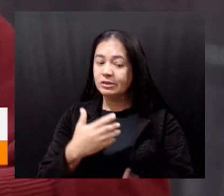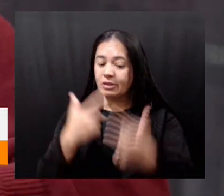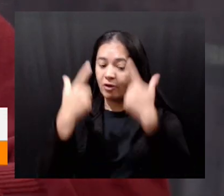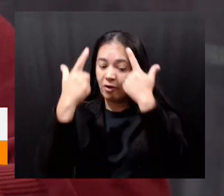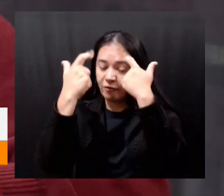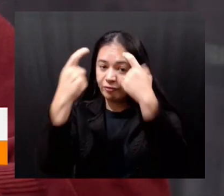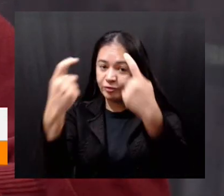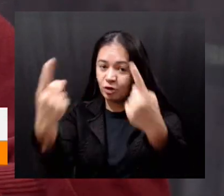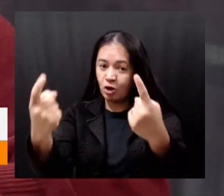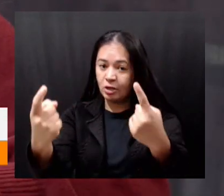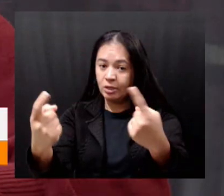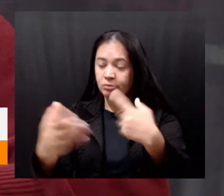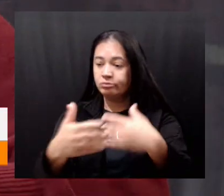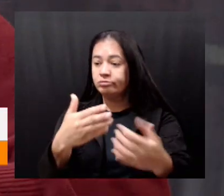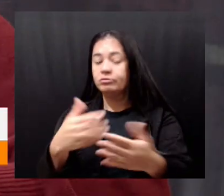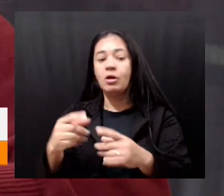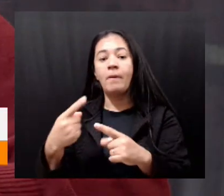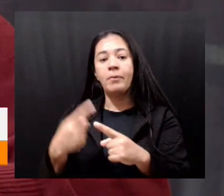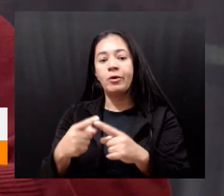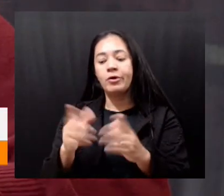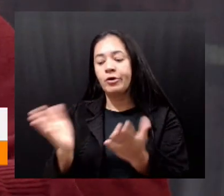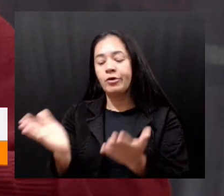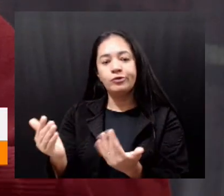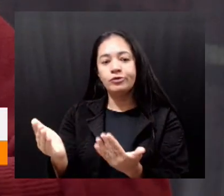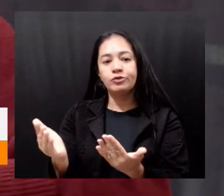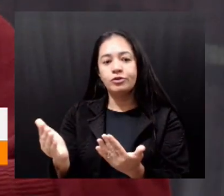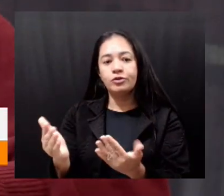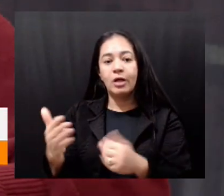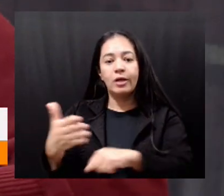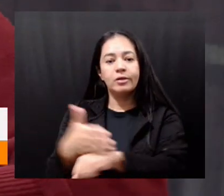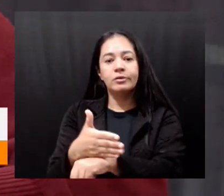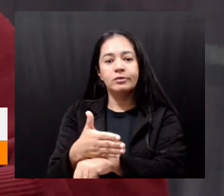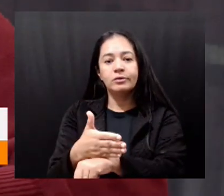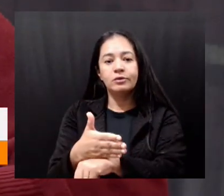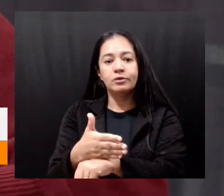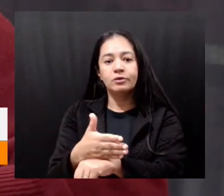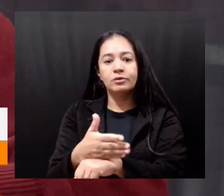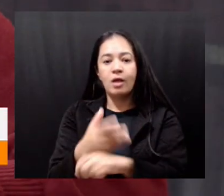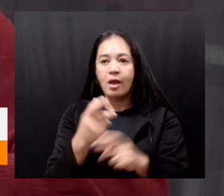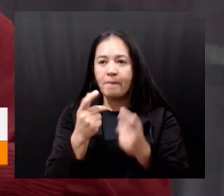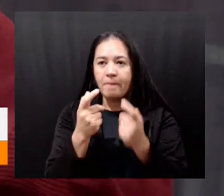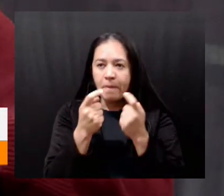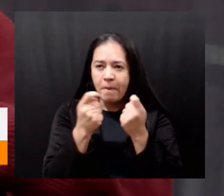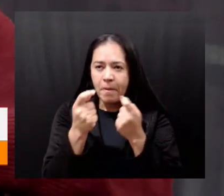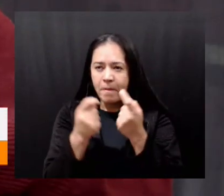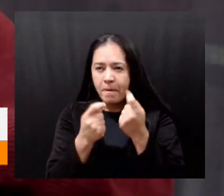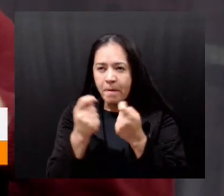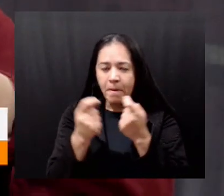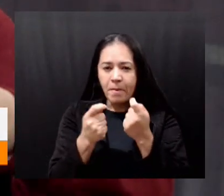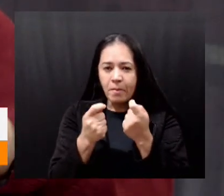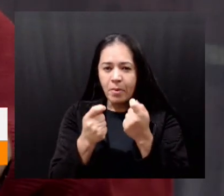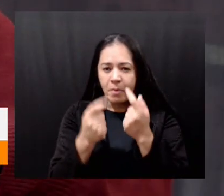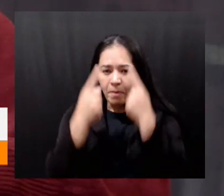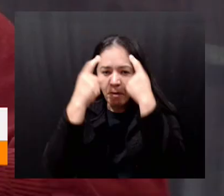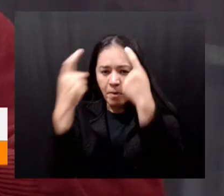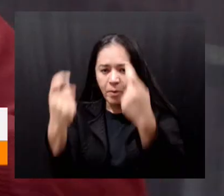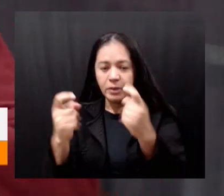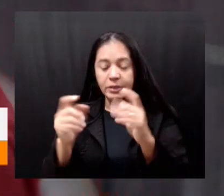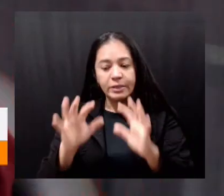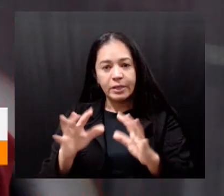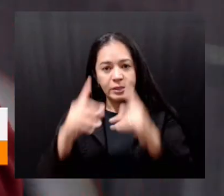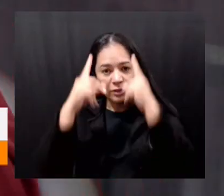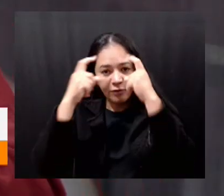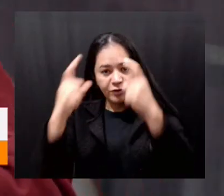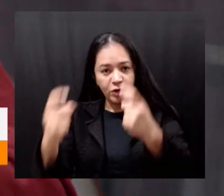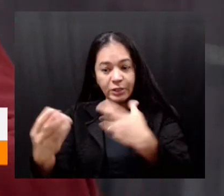dos jovens que, por exemplo, têm acesso a jogos violentos. E aí essa violência que está ali dentro dos jogos, de